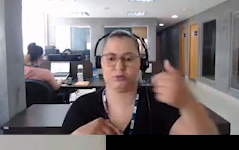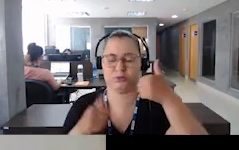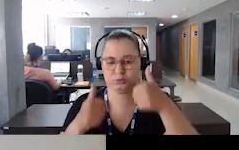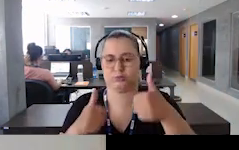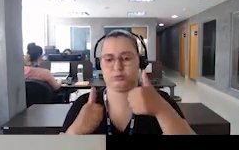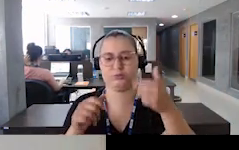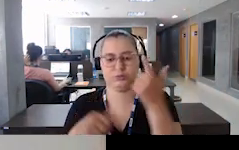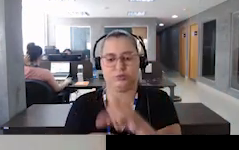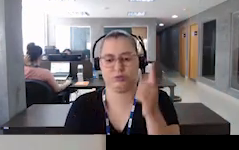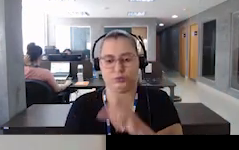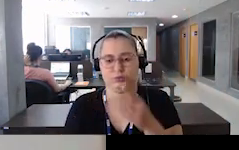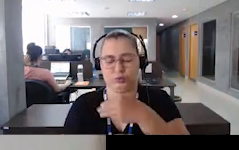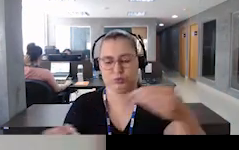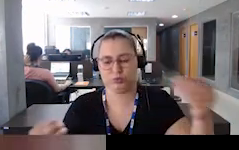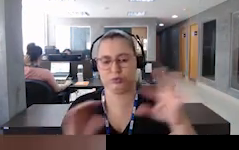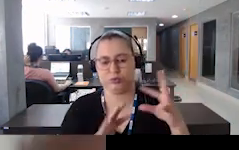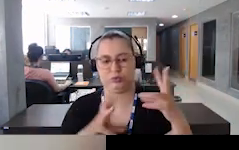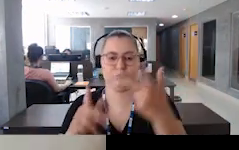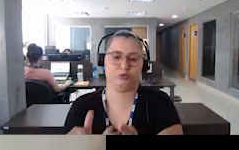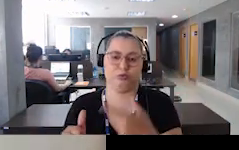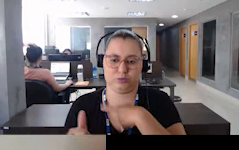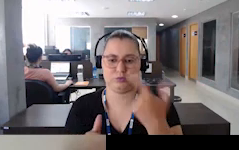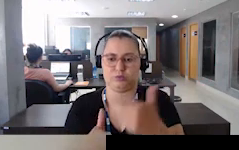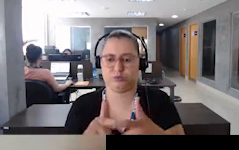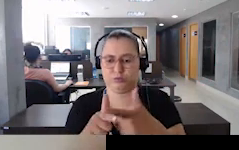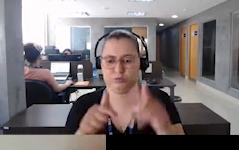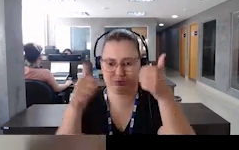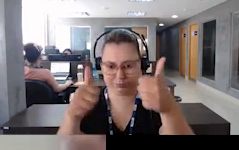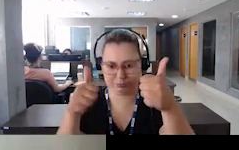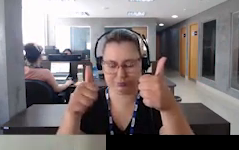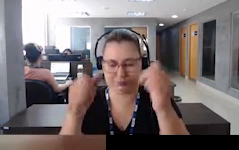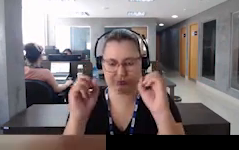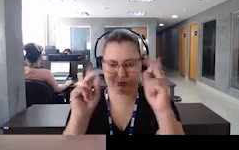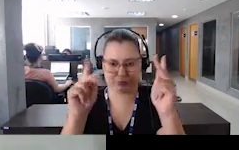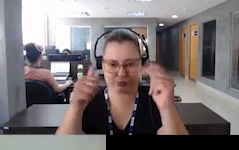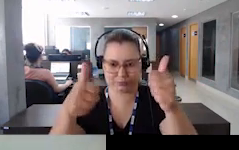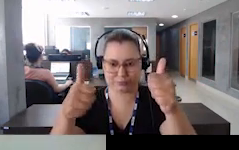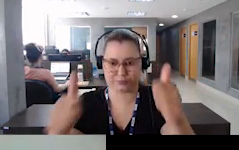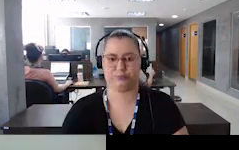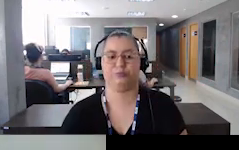uma semana aí, para vocês conseguirem entregar tudo e não serem prejudicados, tudo bem? Então